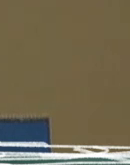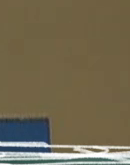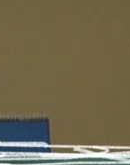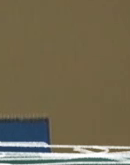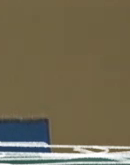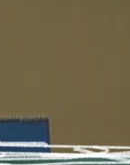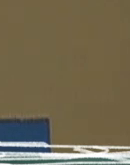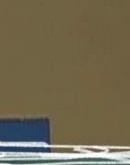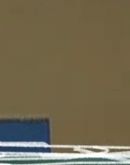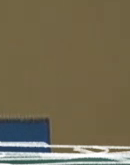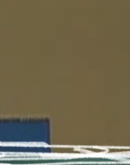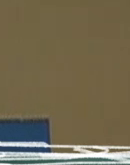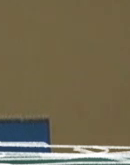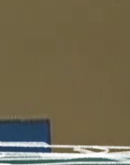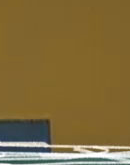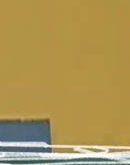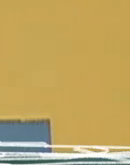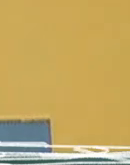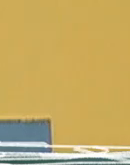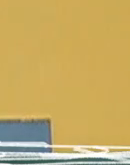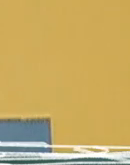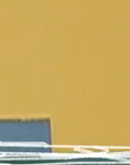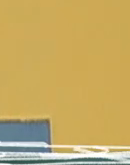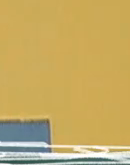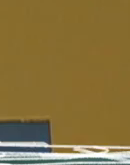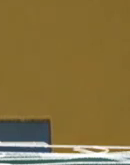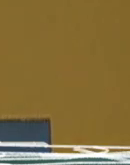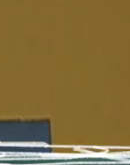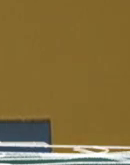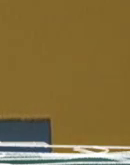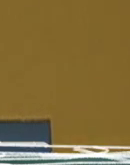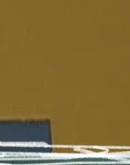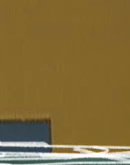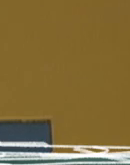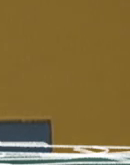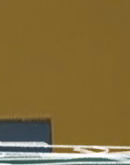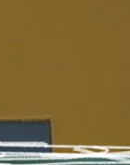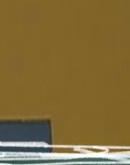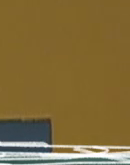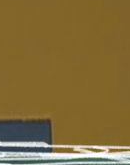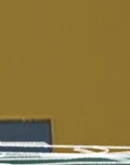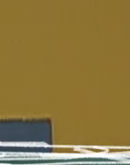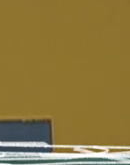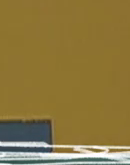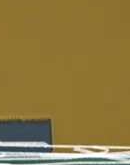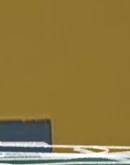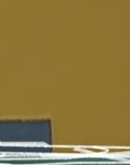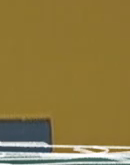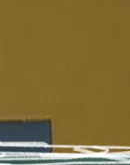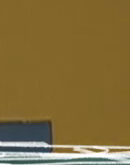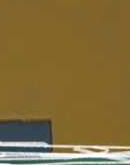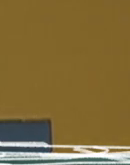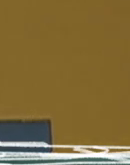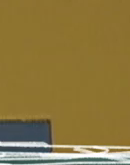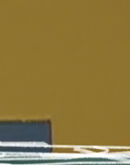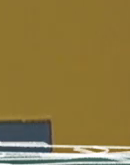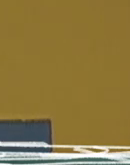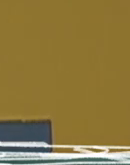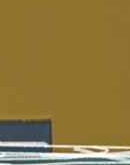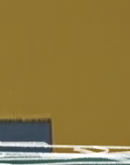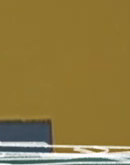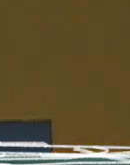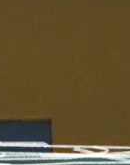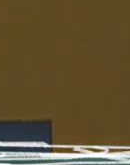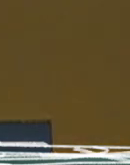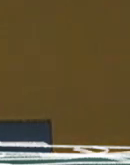para que quem ainda não acessou o sistema, acesse para fazer a votação de teste, tá? Porque a gente está